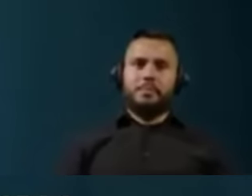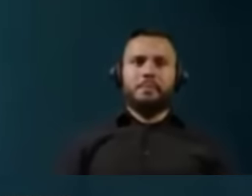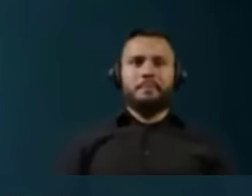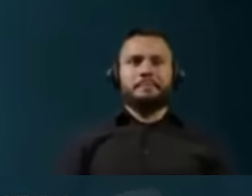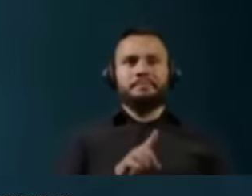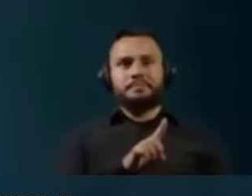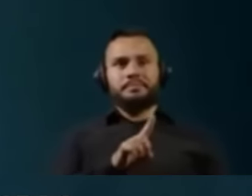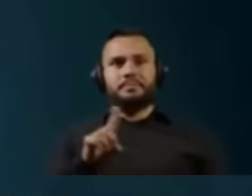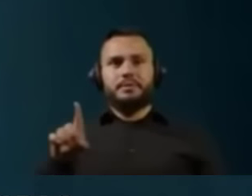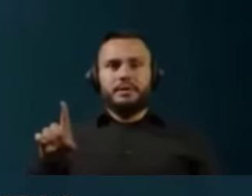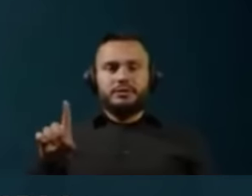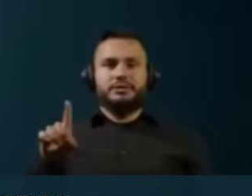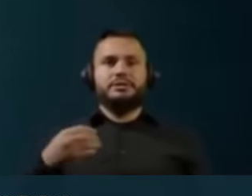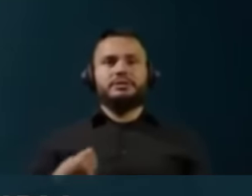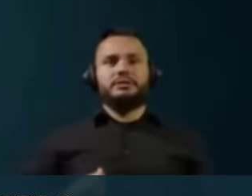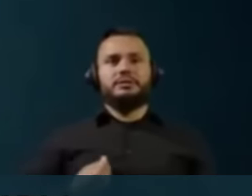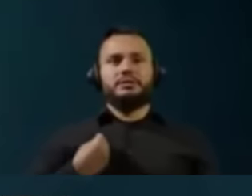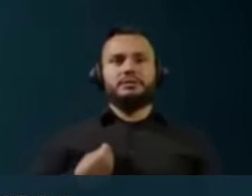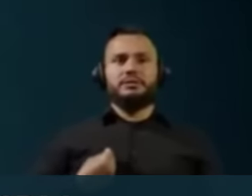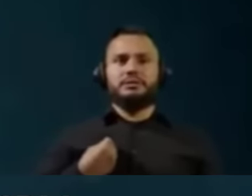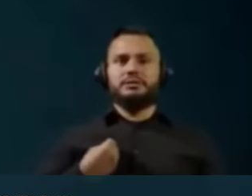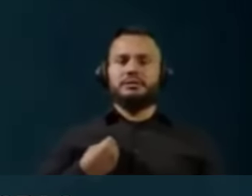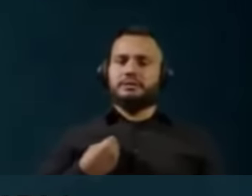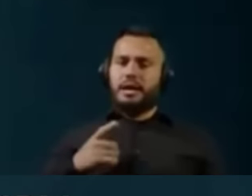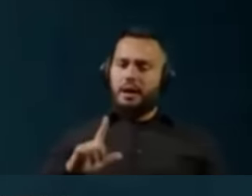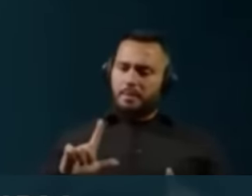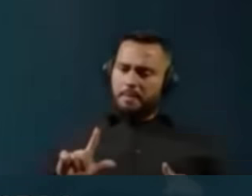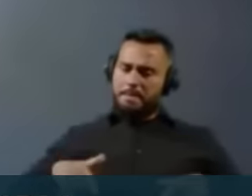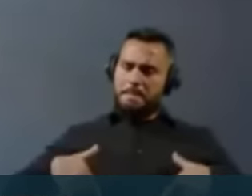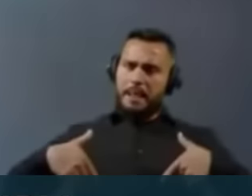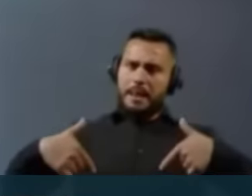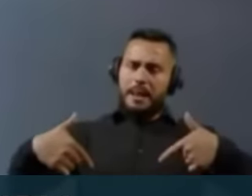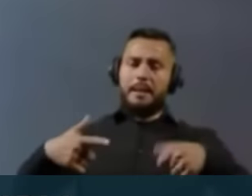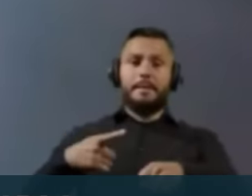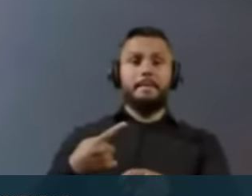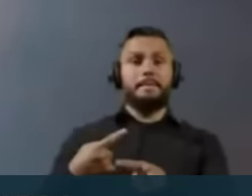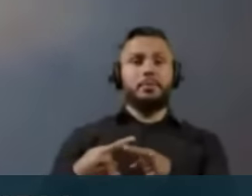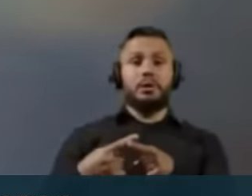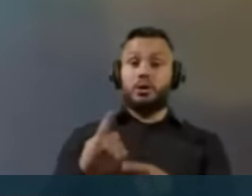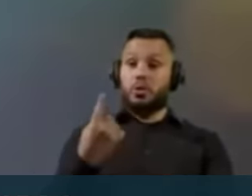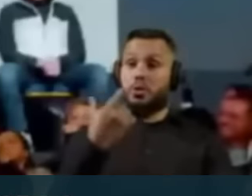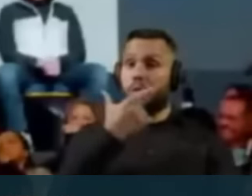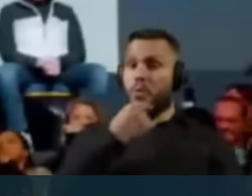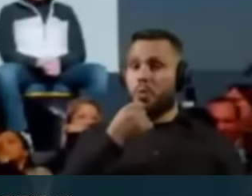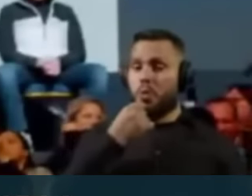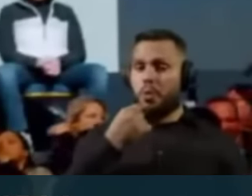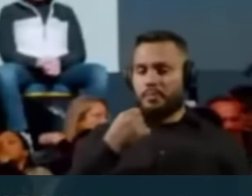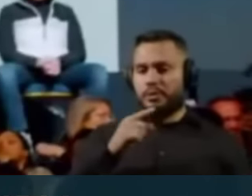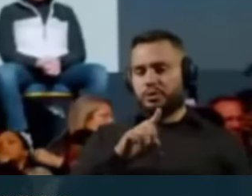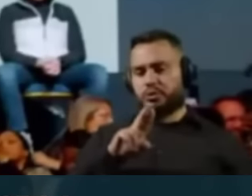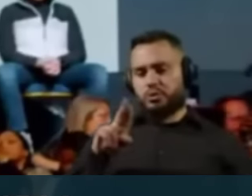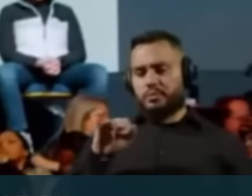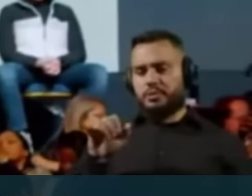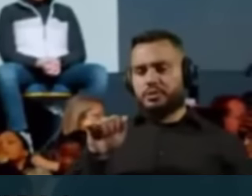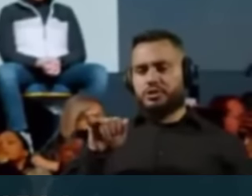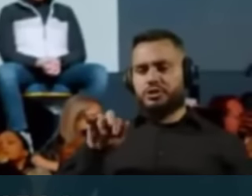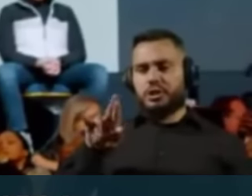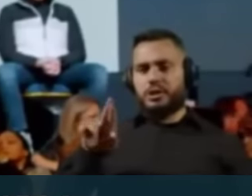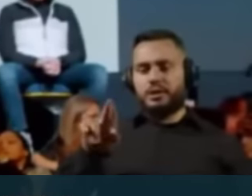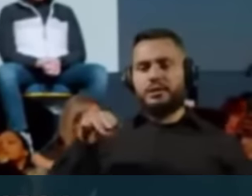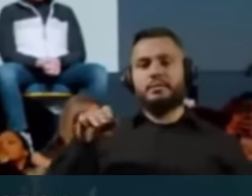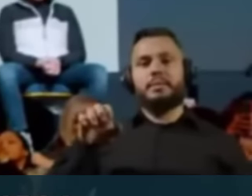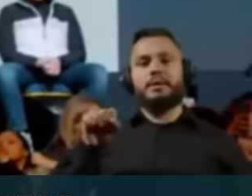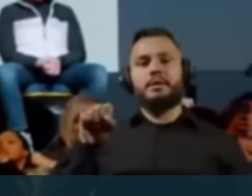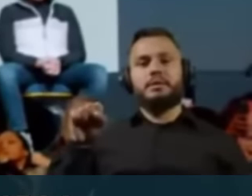ela está posicionada, porque um homem chamado Jair Messias Bolsonaro,